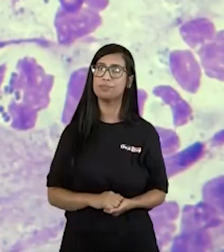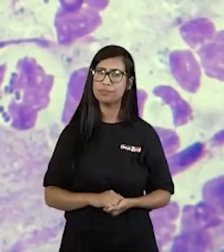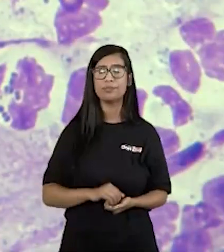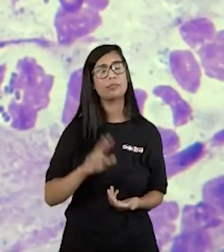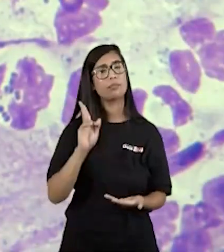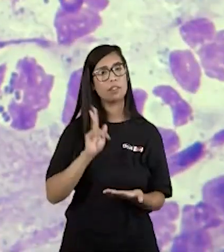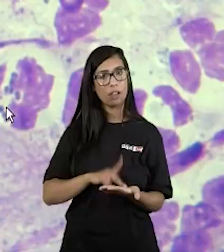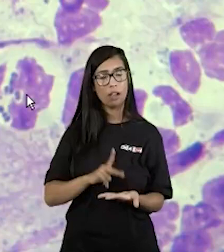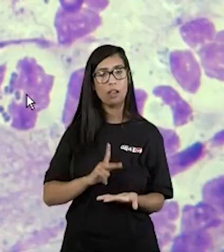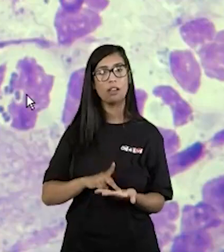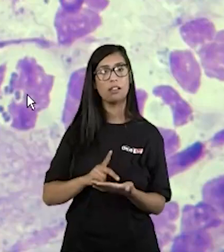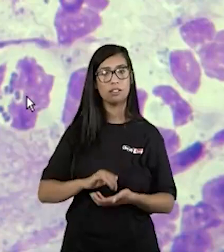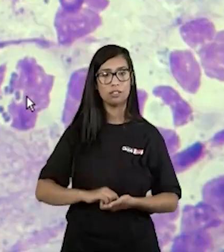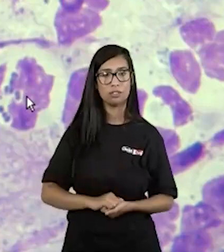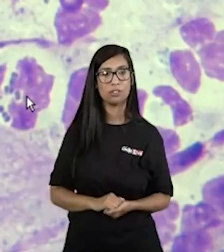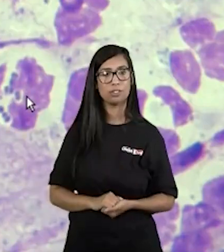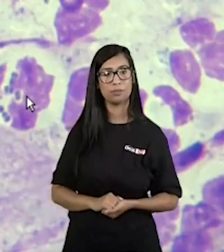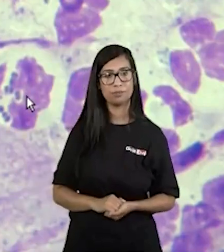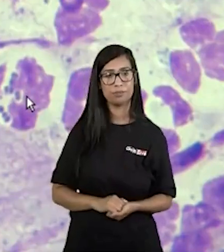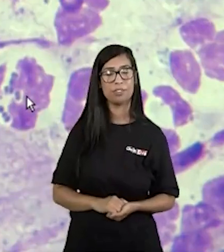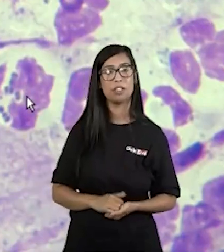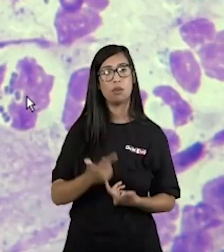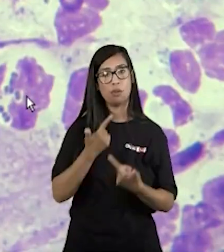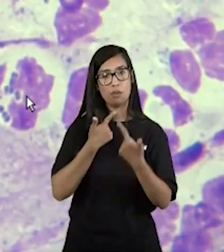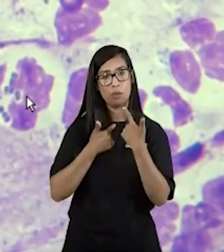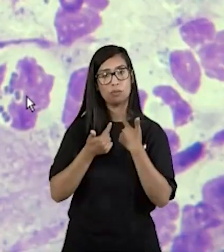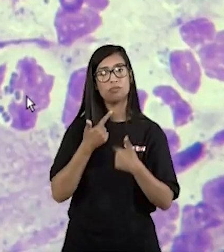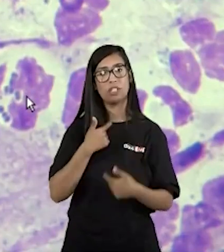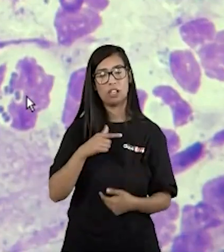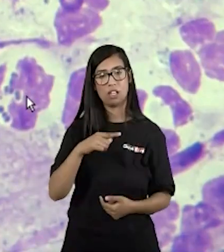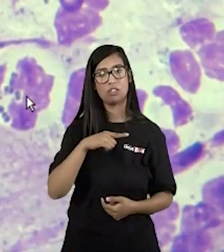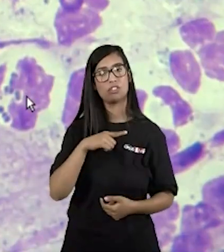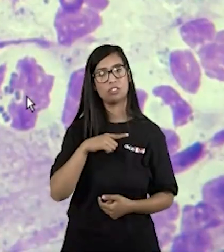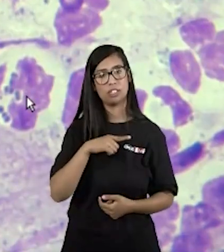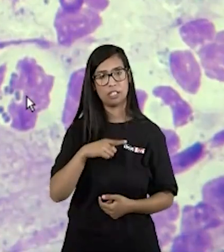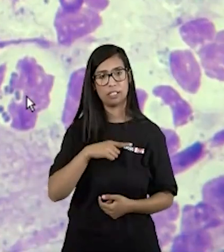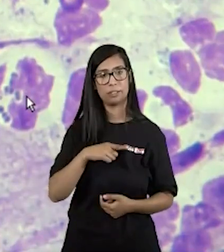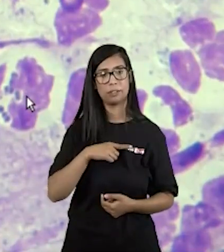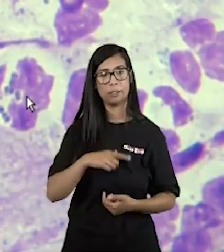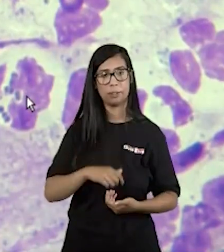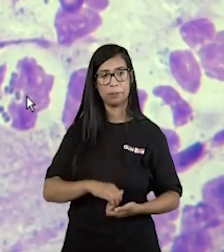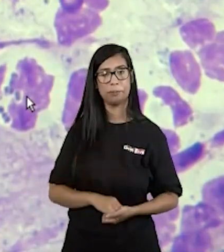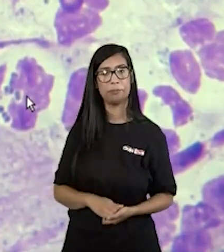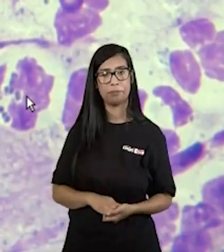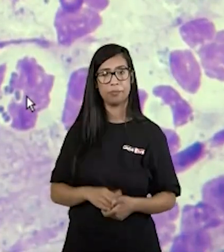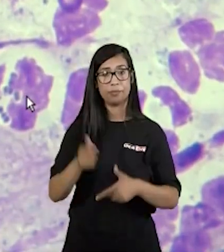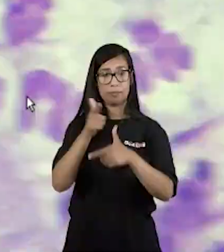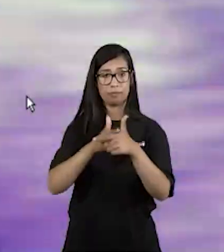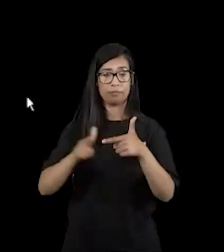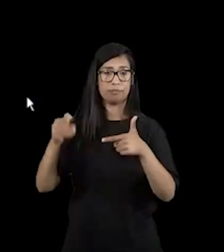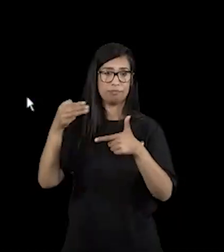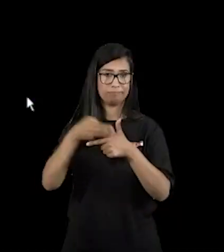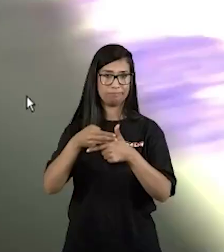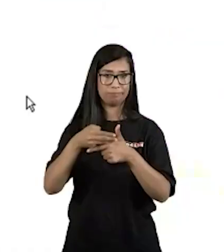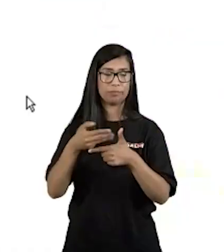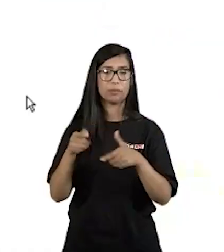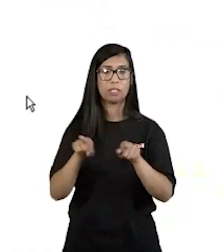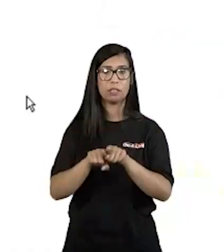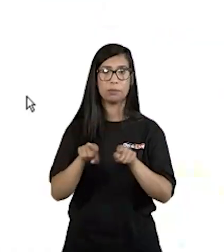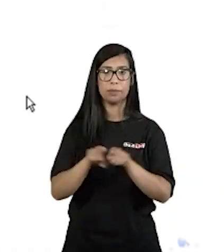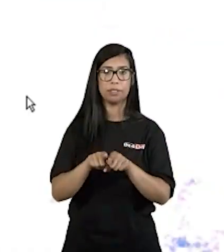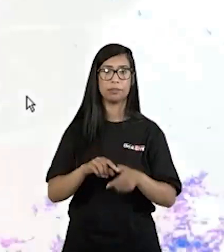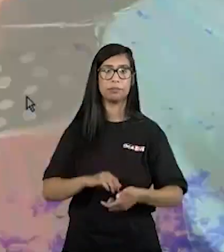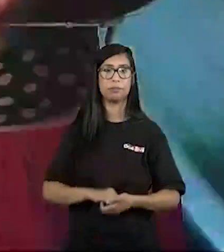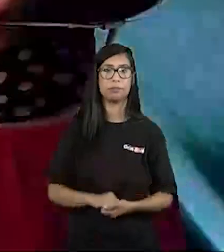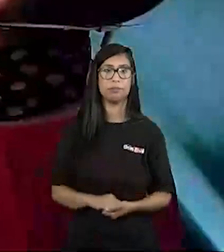neutrófilo. Isso é o que a gente deseja para fazer a confirmação da nossa citologia. Vejam, gente, que em